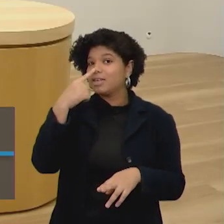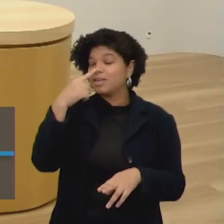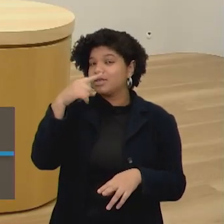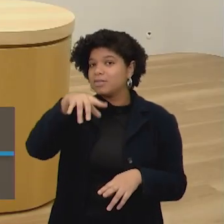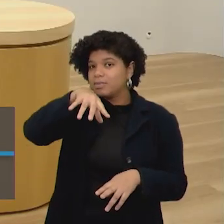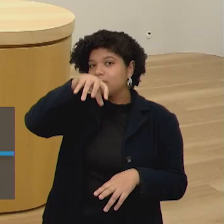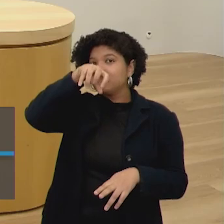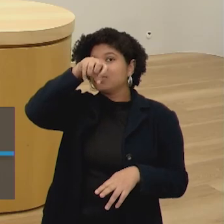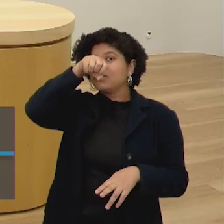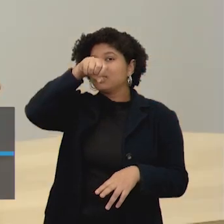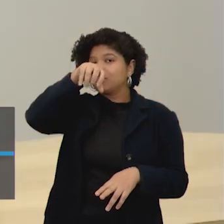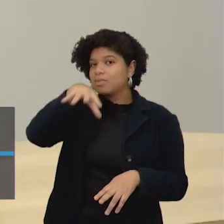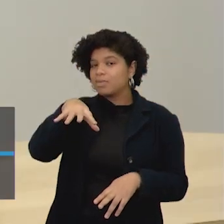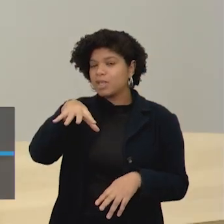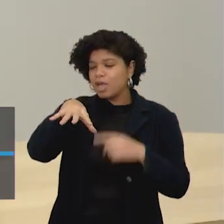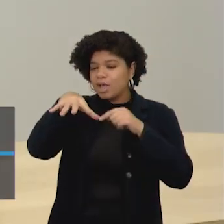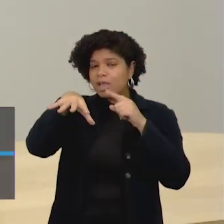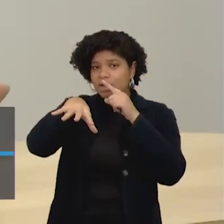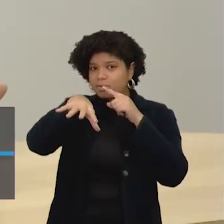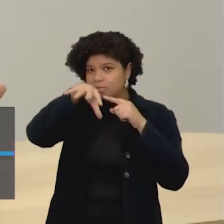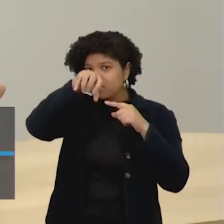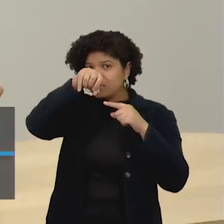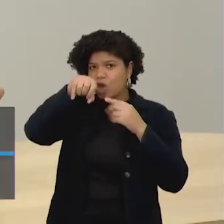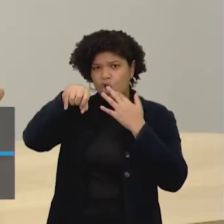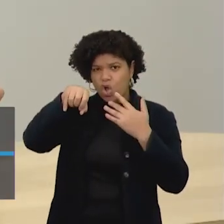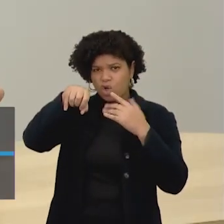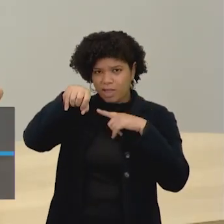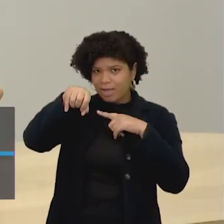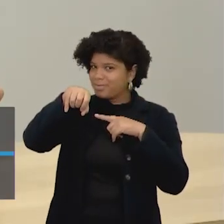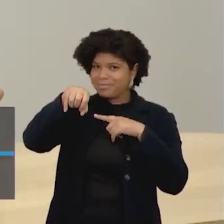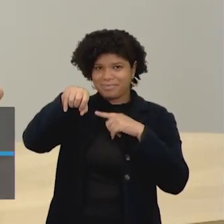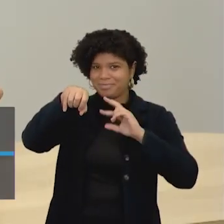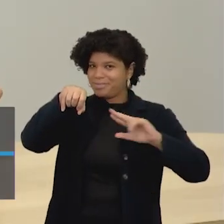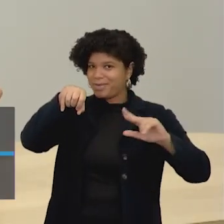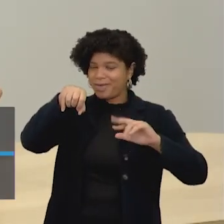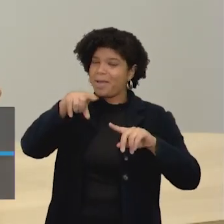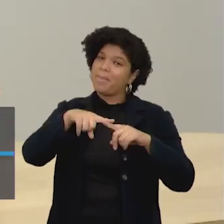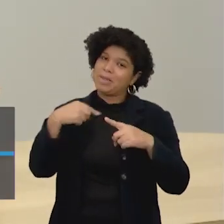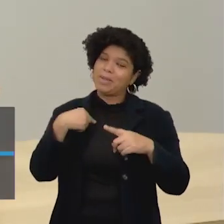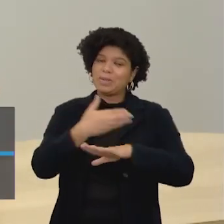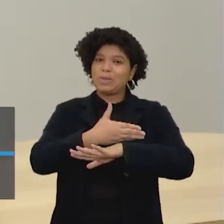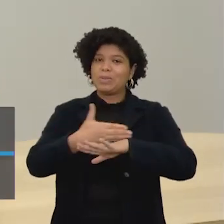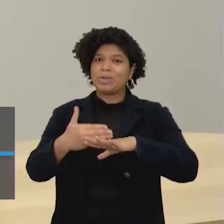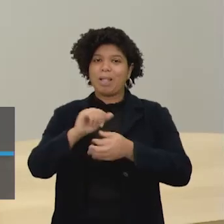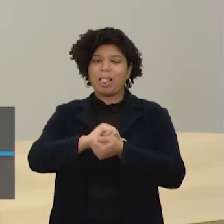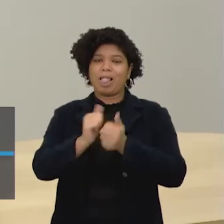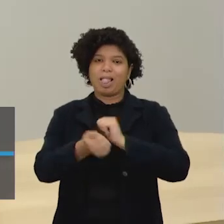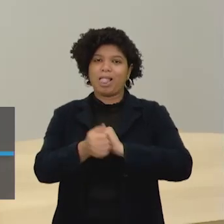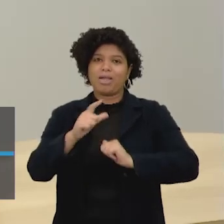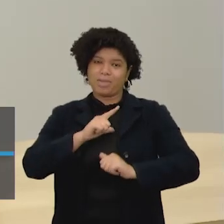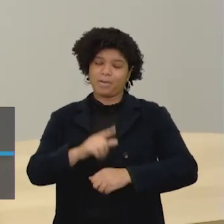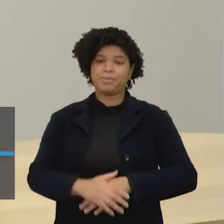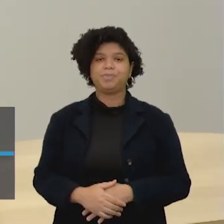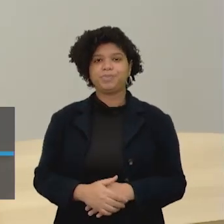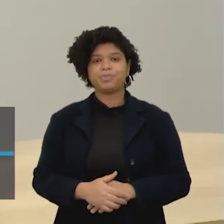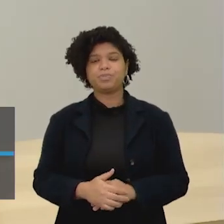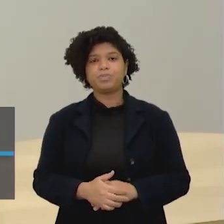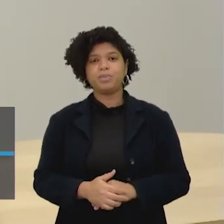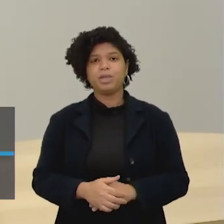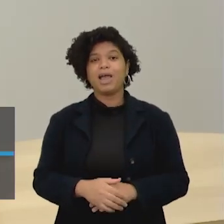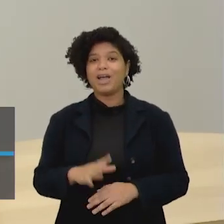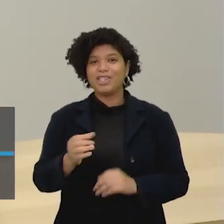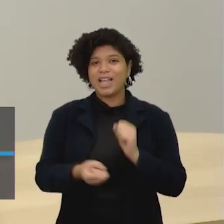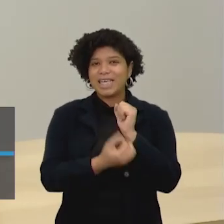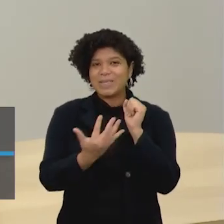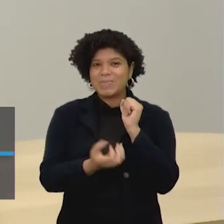Agora o cheiro ele não tem cor, né? O cheiro é o cheiro. É óbvio que a gente associa. E aí tem coisa interessante, né? Porque eu estou dando